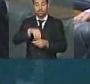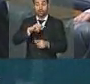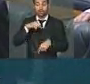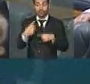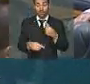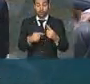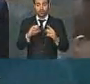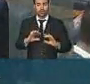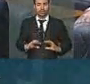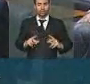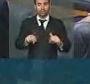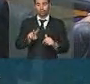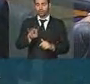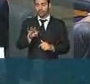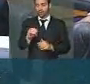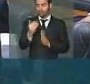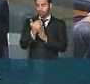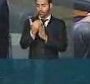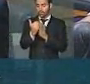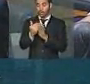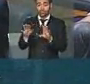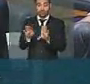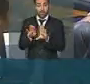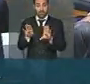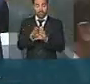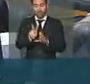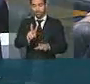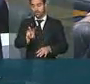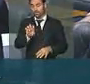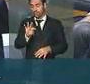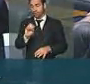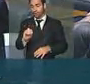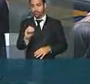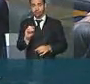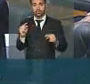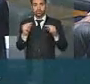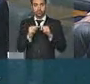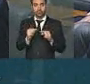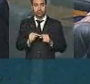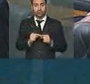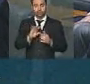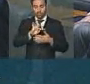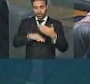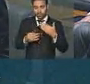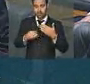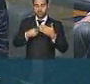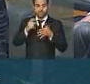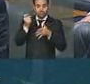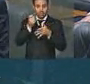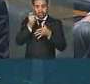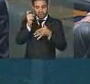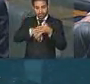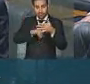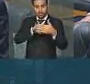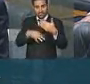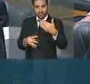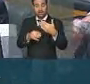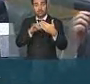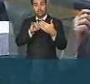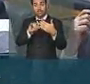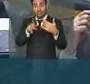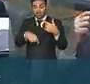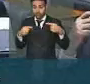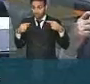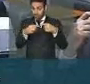todos os vetos destacados, inclusive o veto destacado relativo à correção da tabela do imposto de renda. Se esse for o